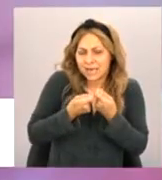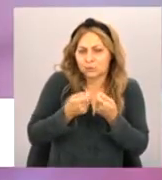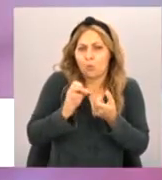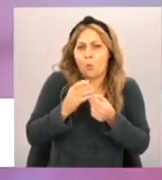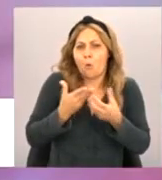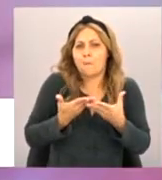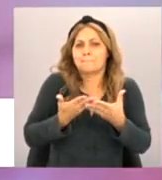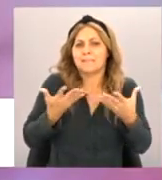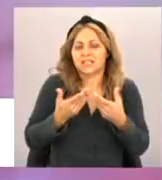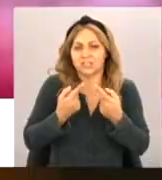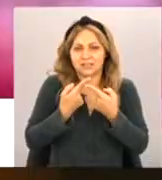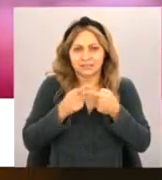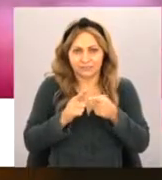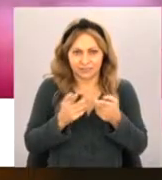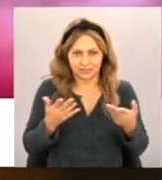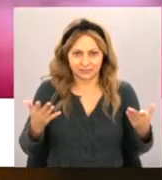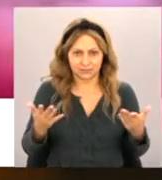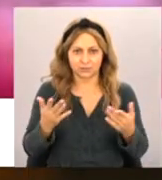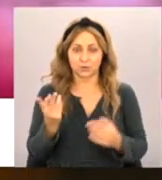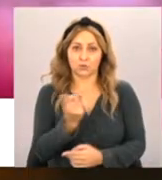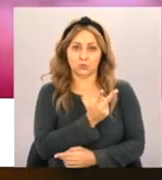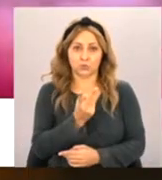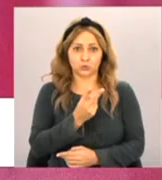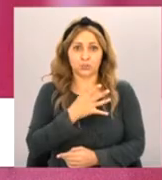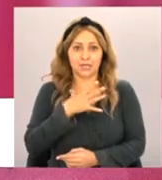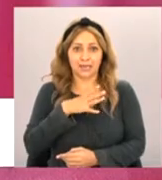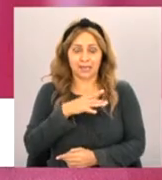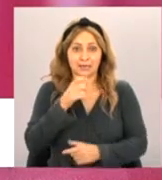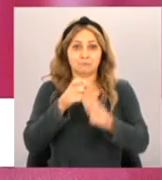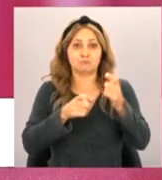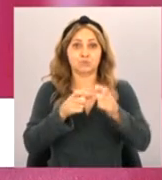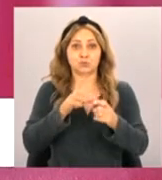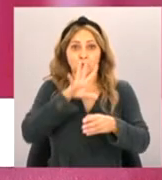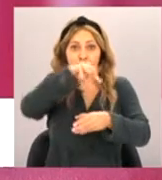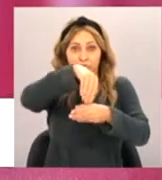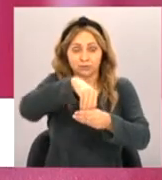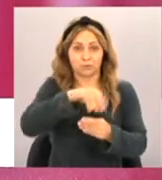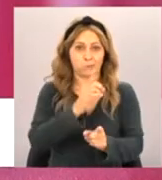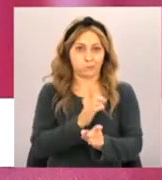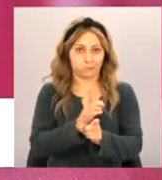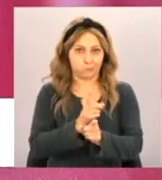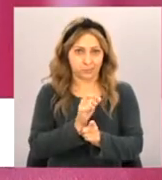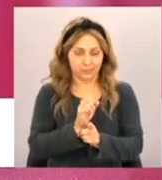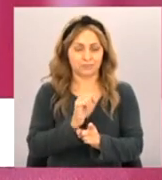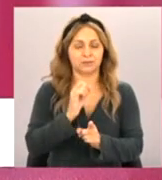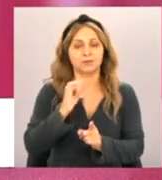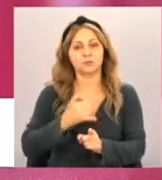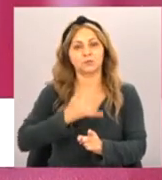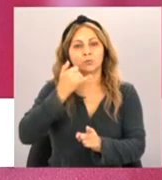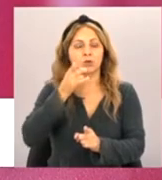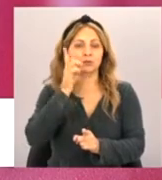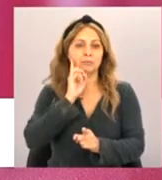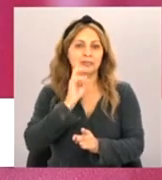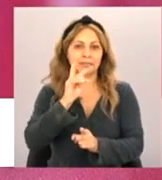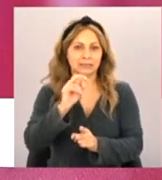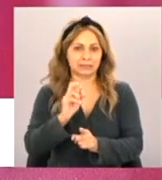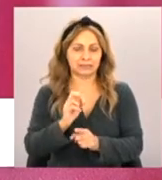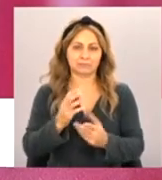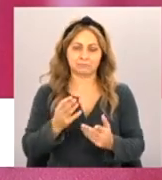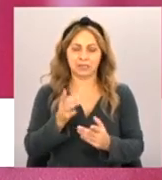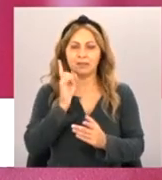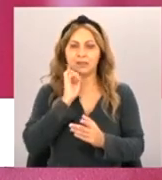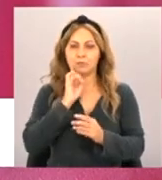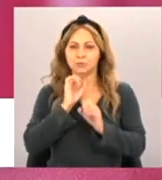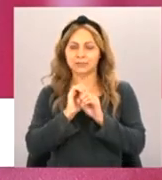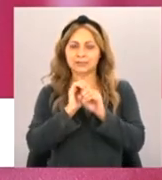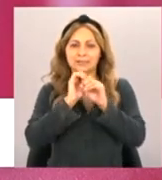separar estando ambos a disputar o mesmo eleitorado nas próximas eleições do dia 30 custo Isto será importante